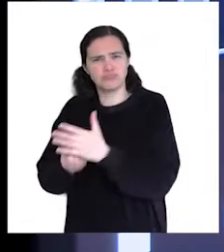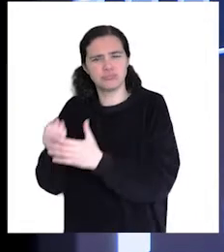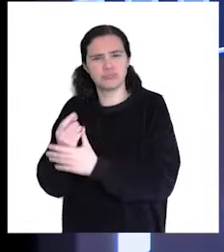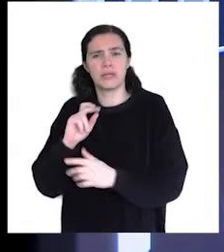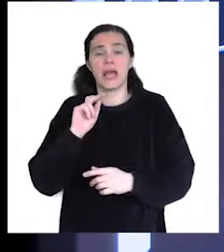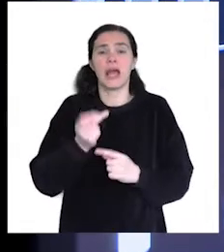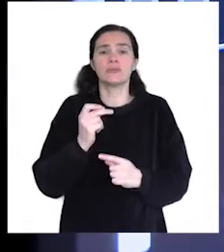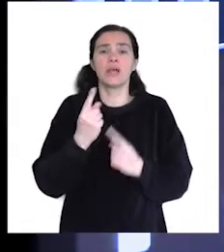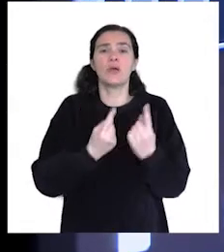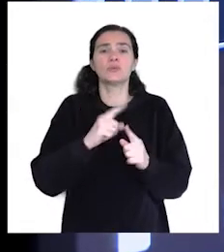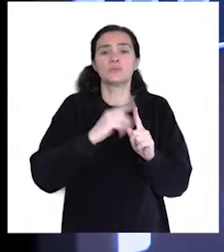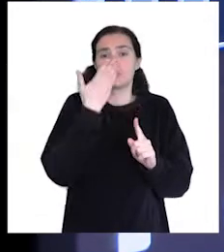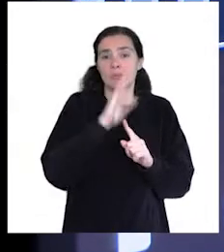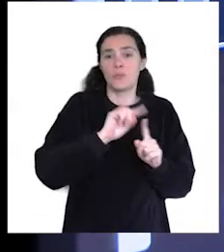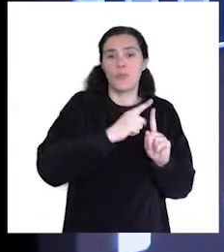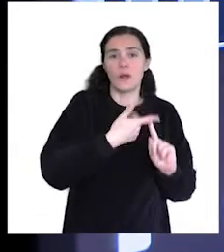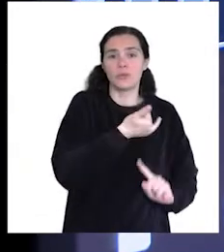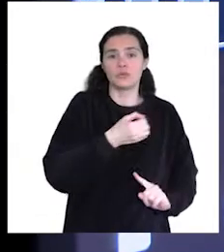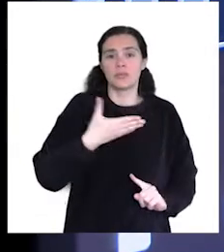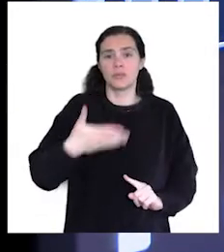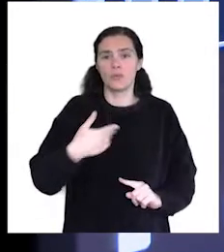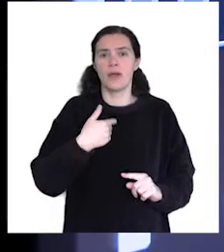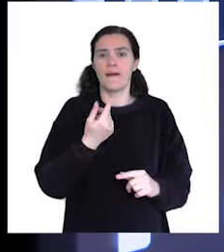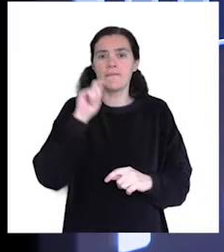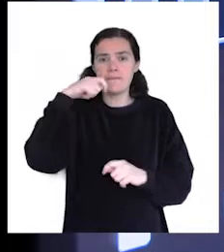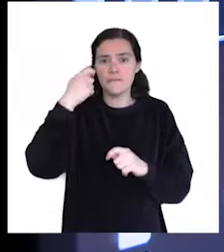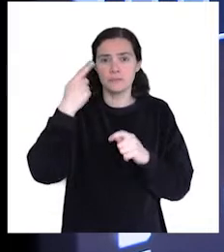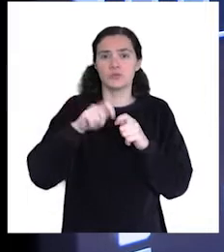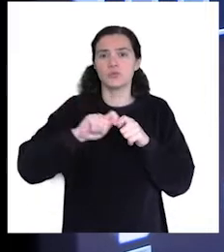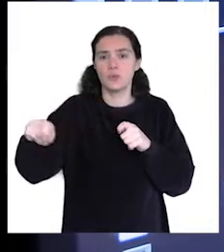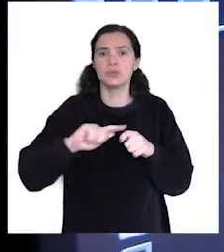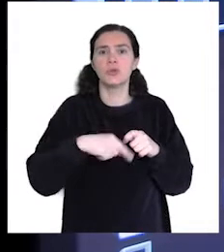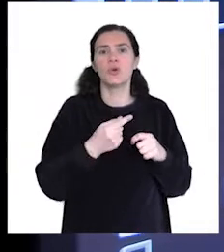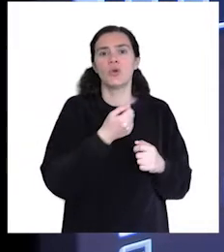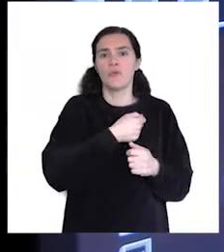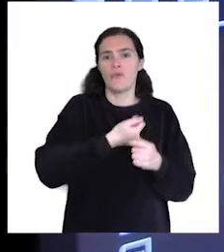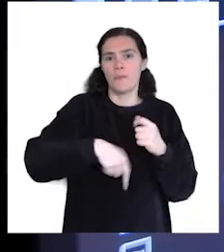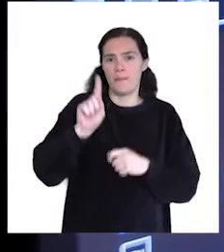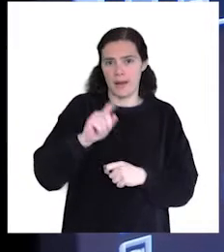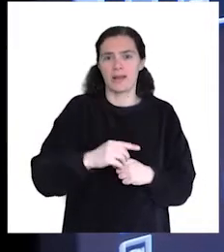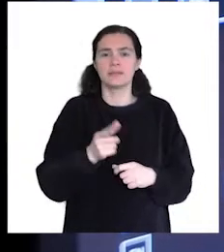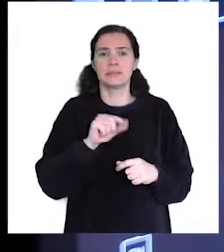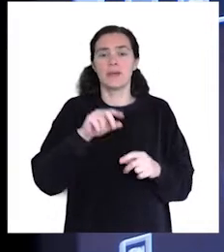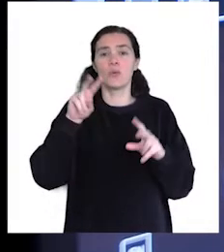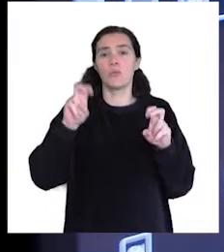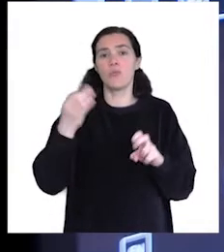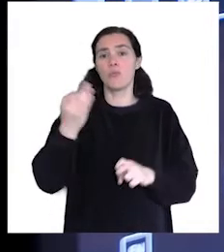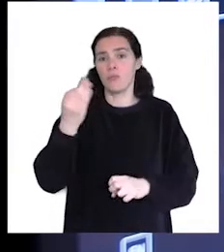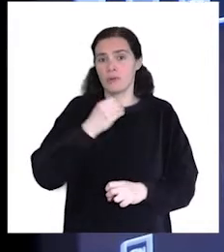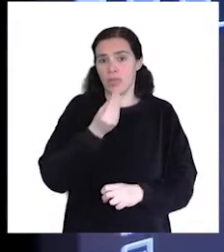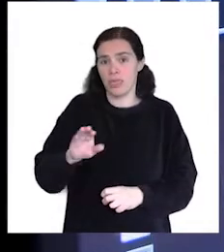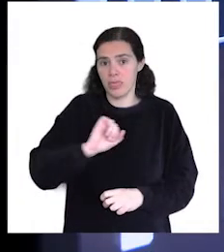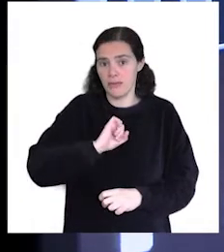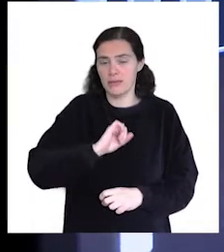anos, como é o caso, por exemplo, de 2001, com a produção inclusivamente de 2 longas-metragens, como é o Je rentre à la maison e o Porto da minha